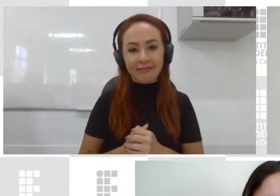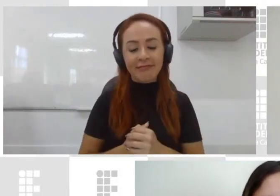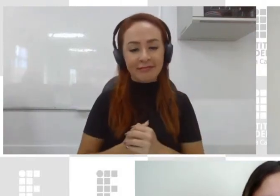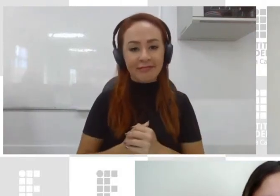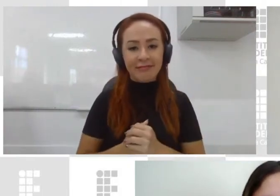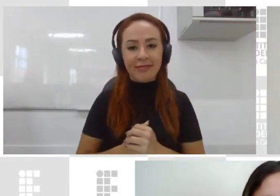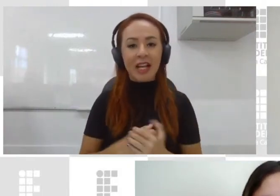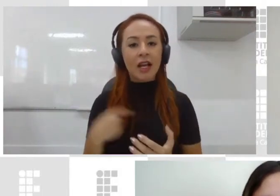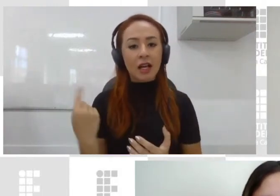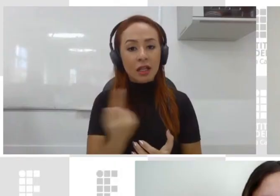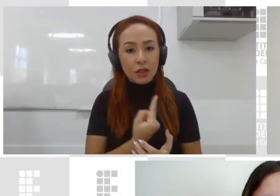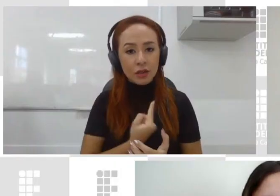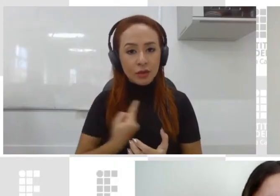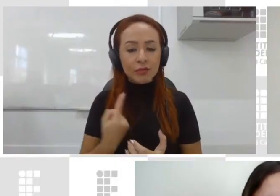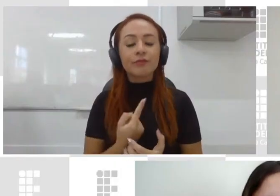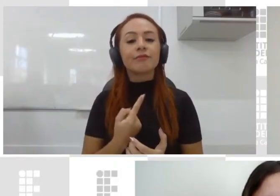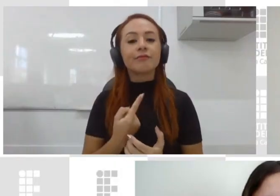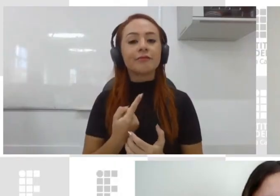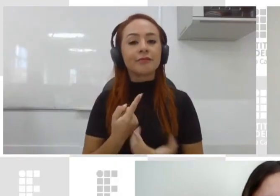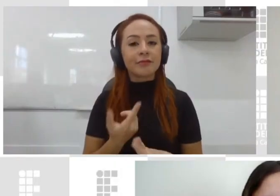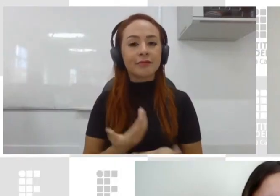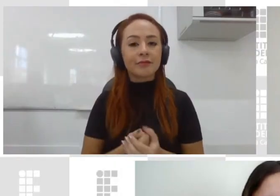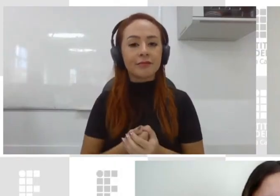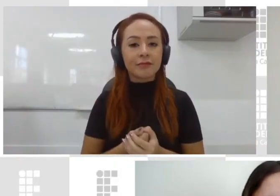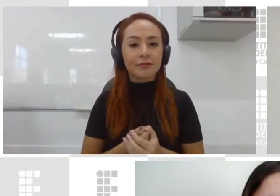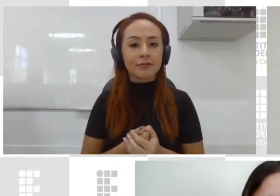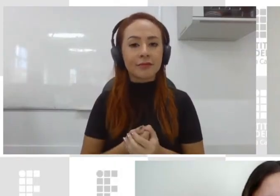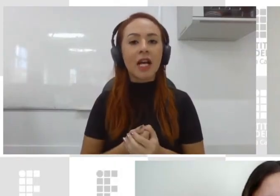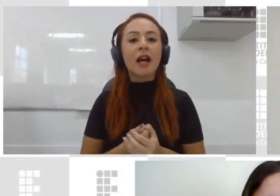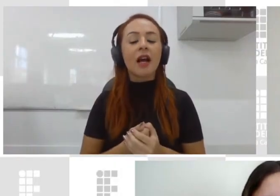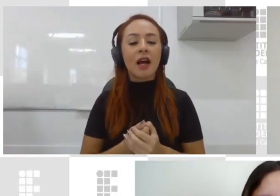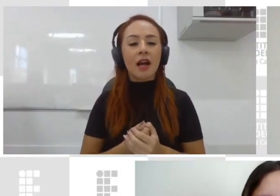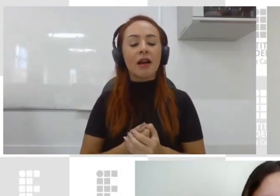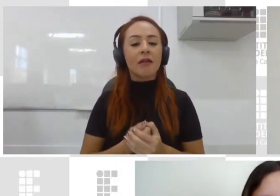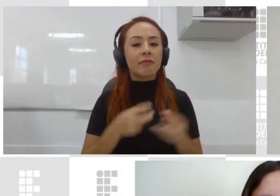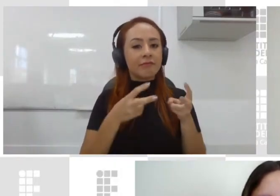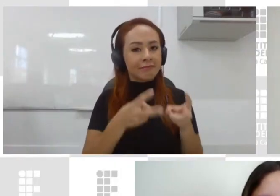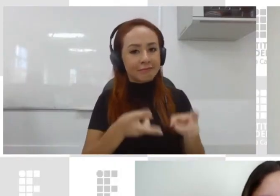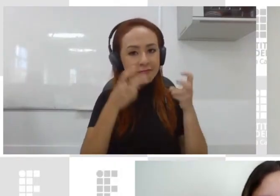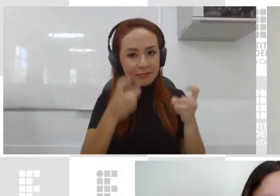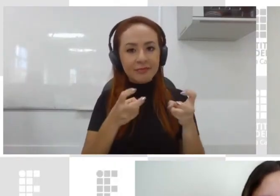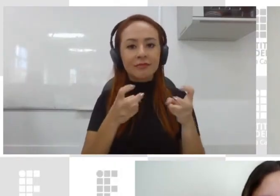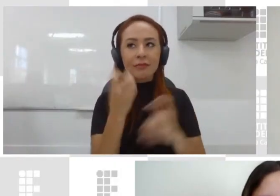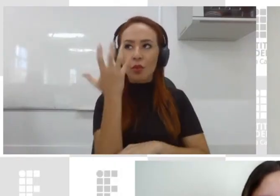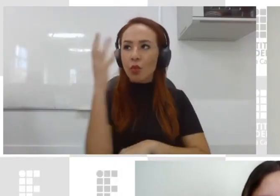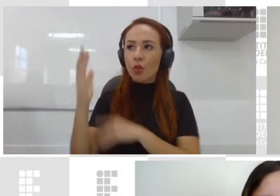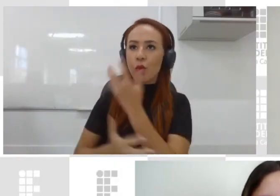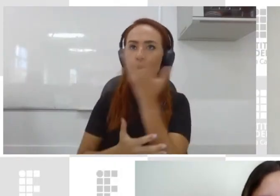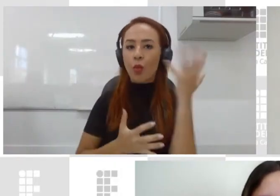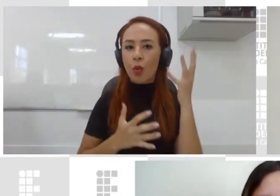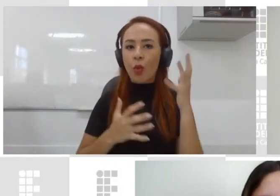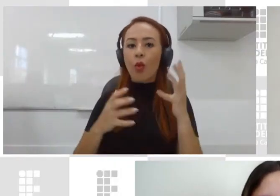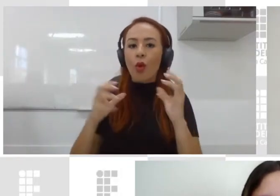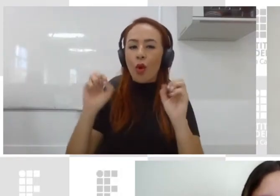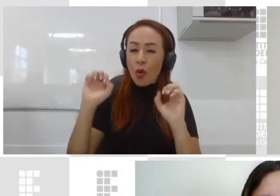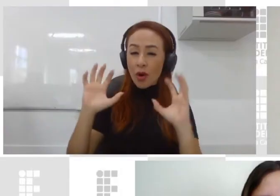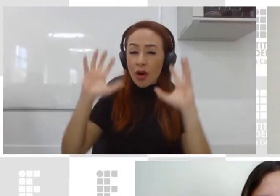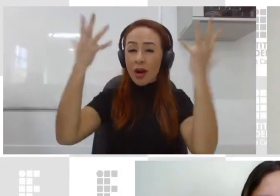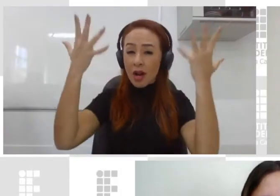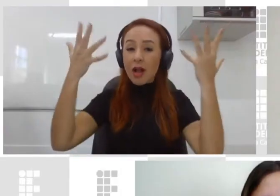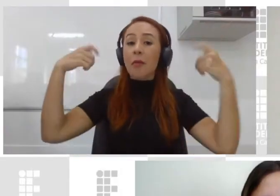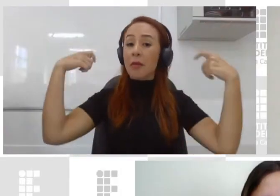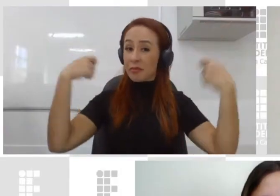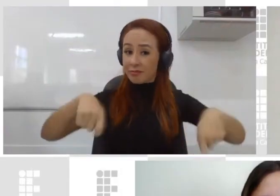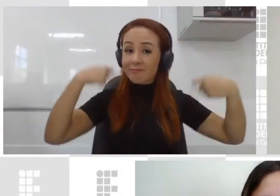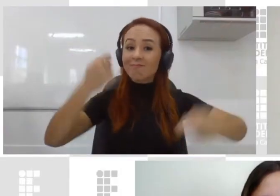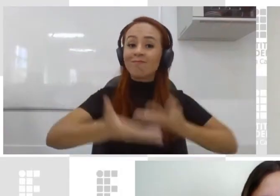se asseverando, né, num estado de emergência climática, né, e para isso, então, para fazer